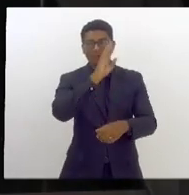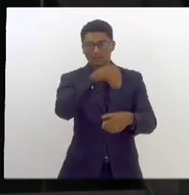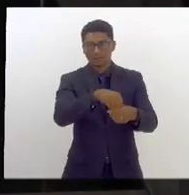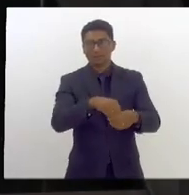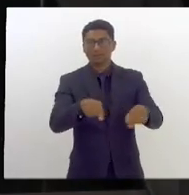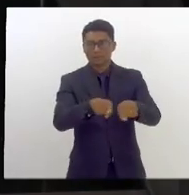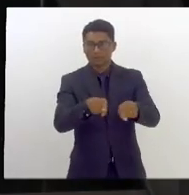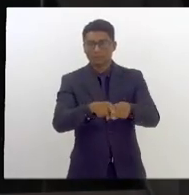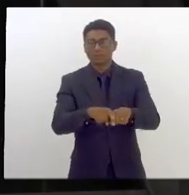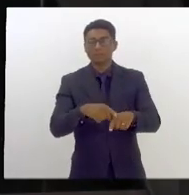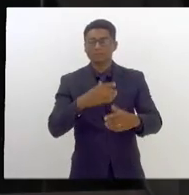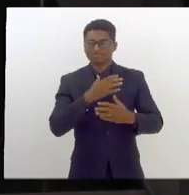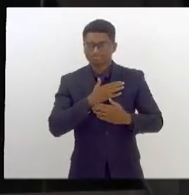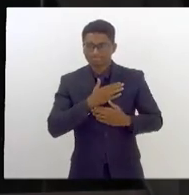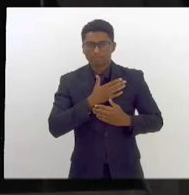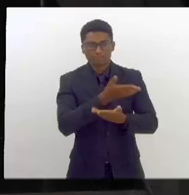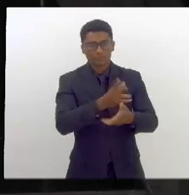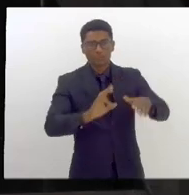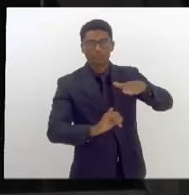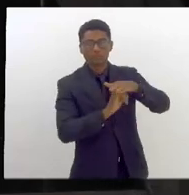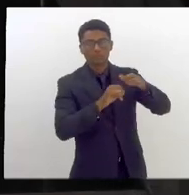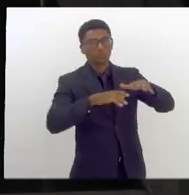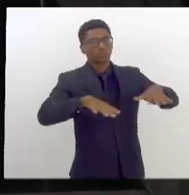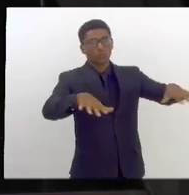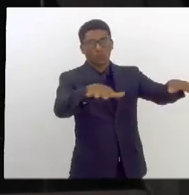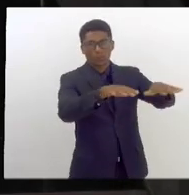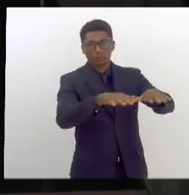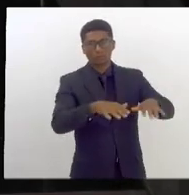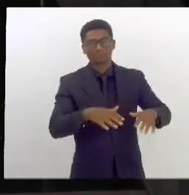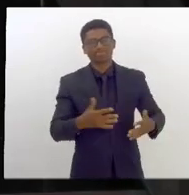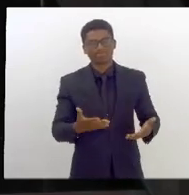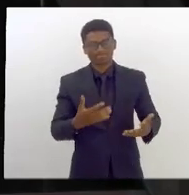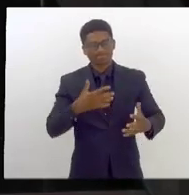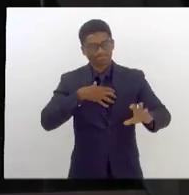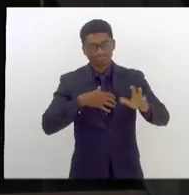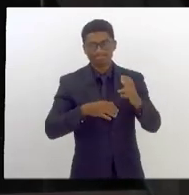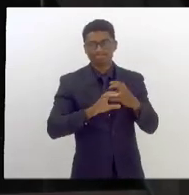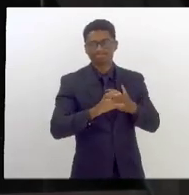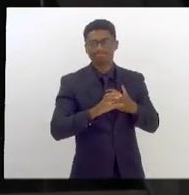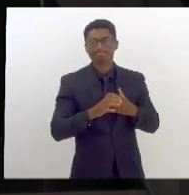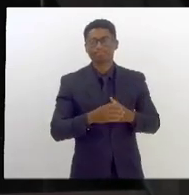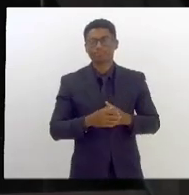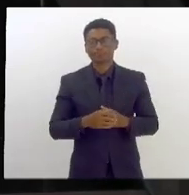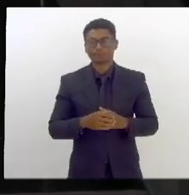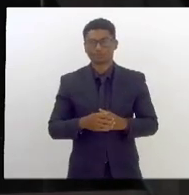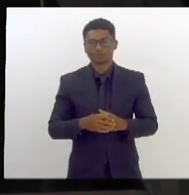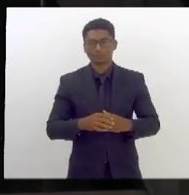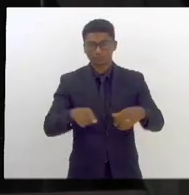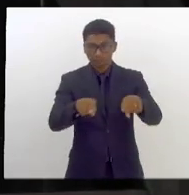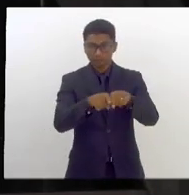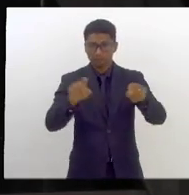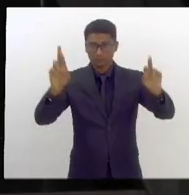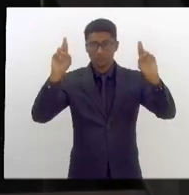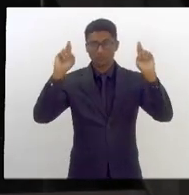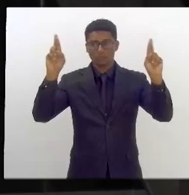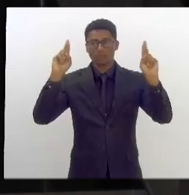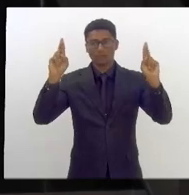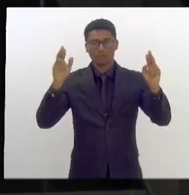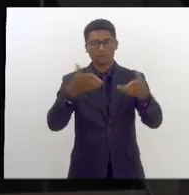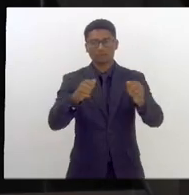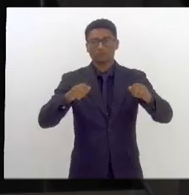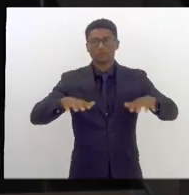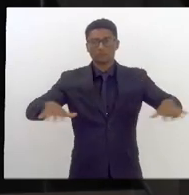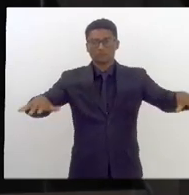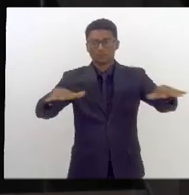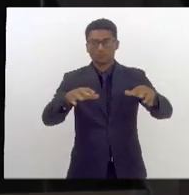a minha solidariedade a todas essas instituições e minha minha renovação eh da Esperança ao lado deles e delas